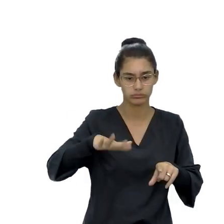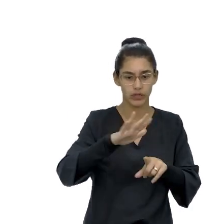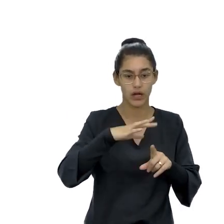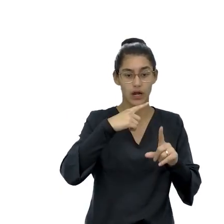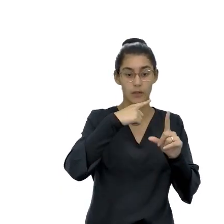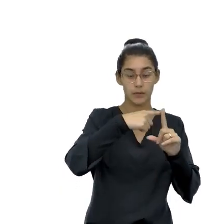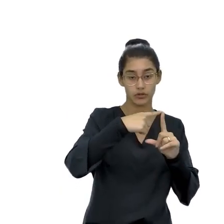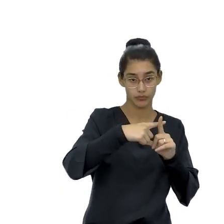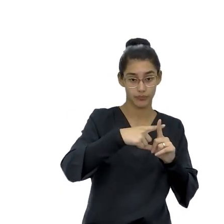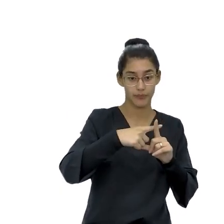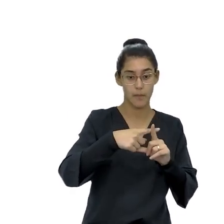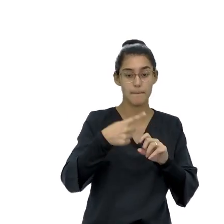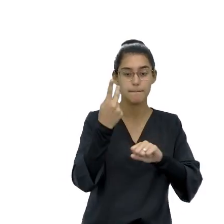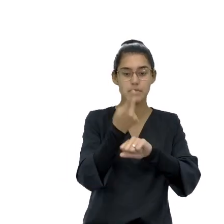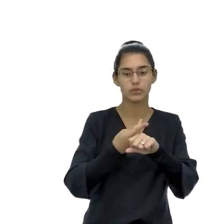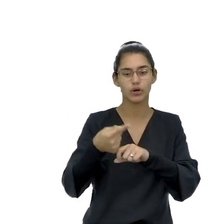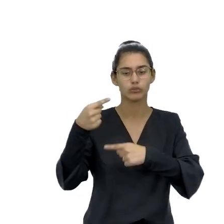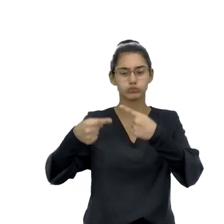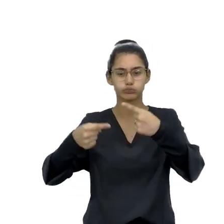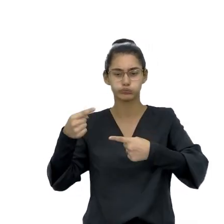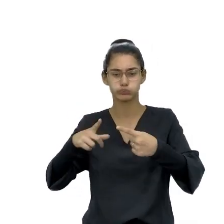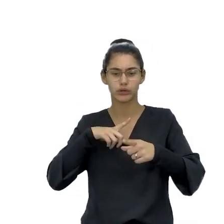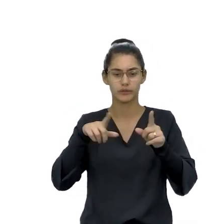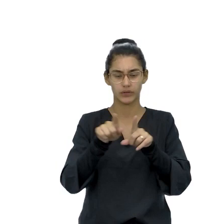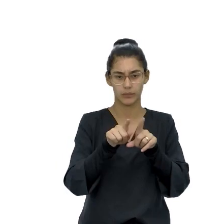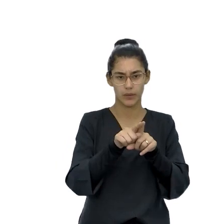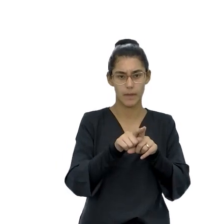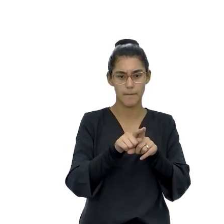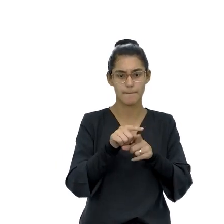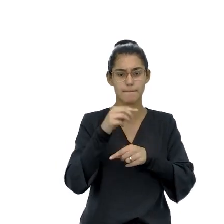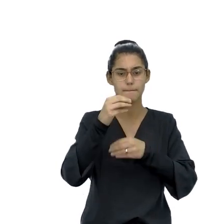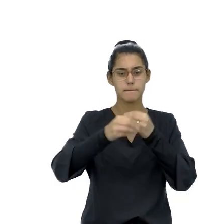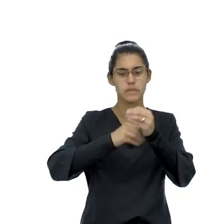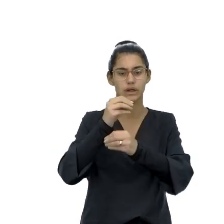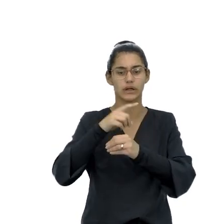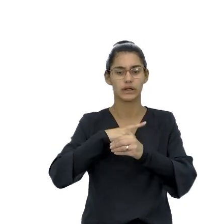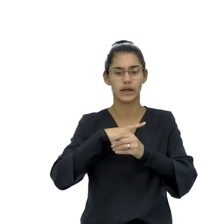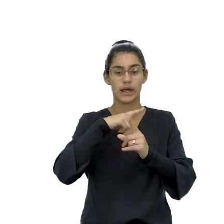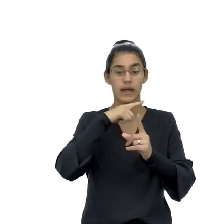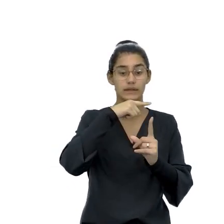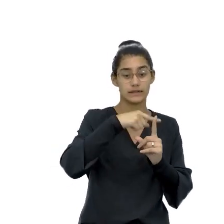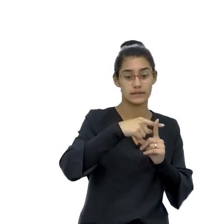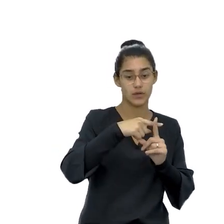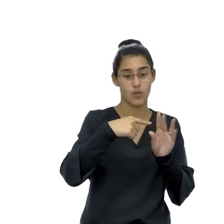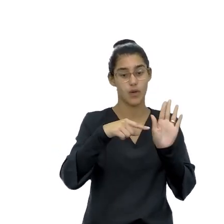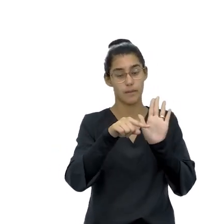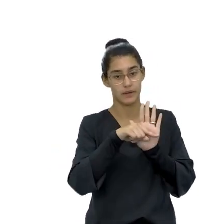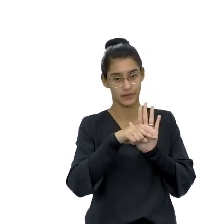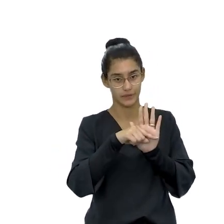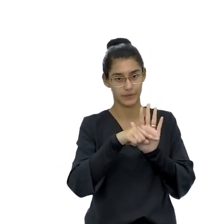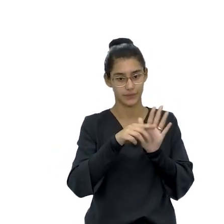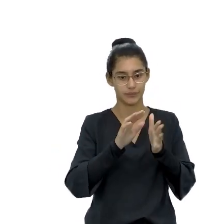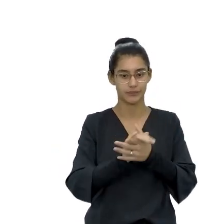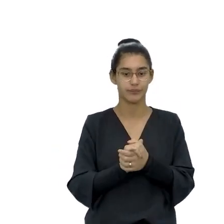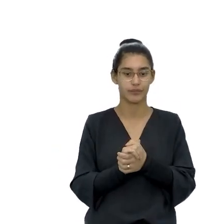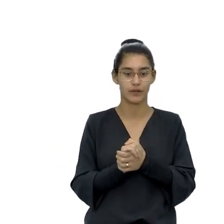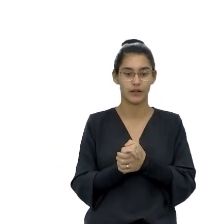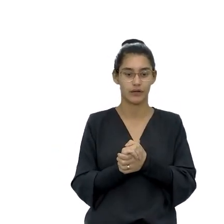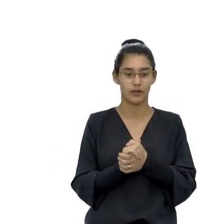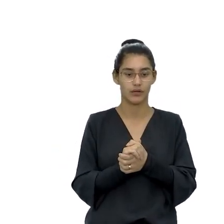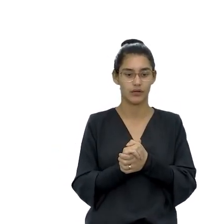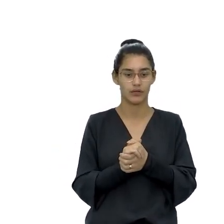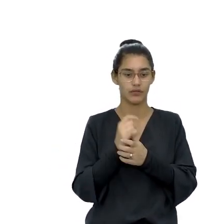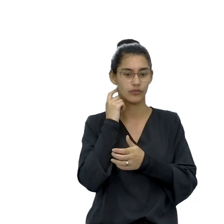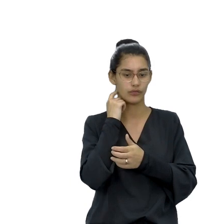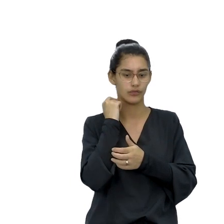aditivo, buscando discutir as situações envolvendo a adição e a subtração. Mais para